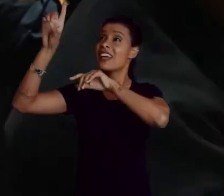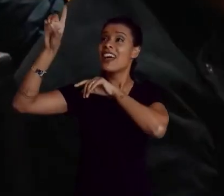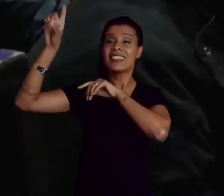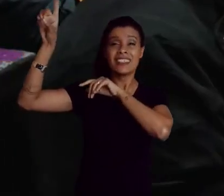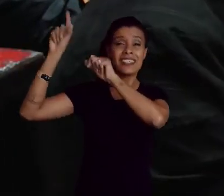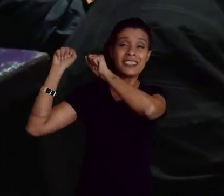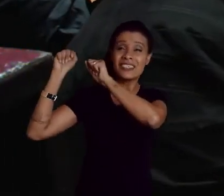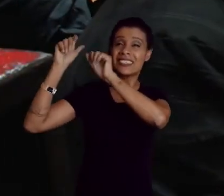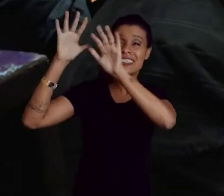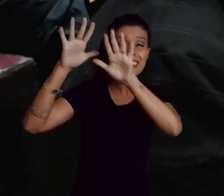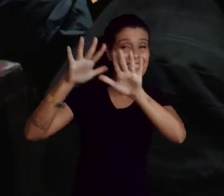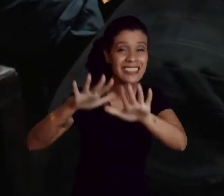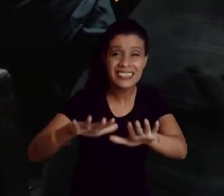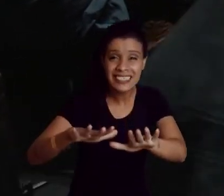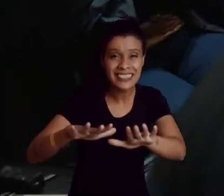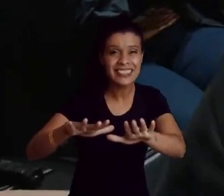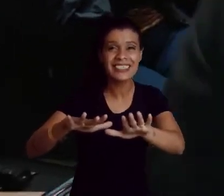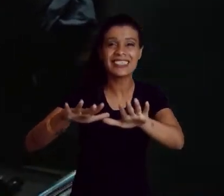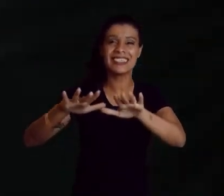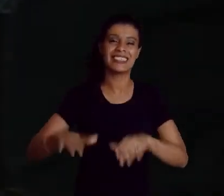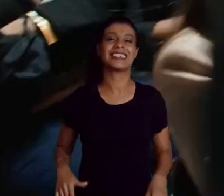Te abençoe.